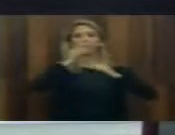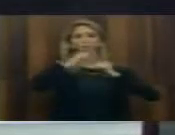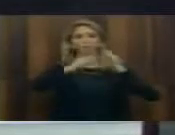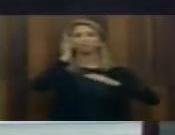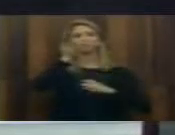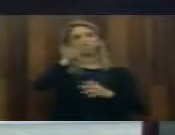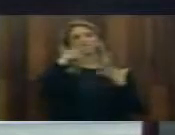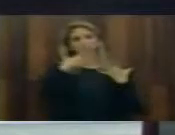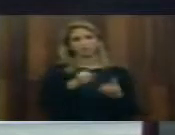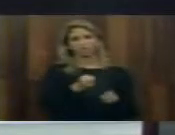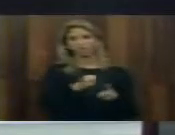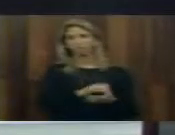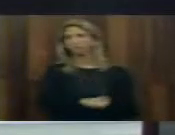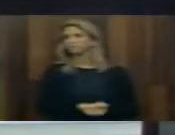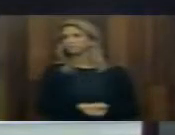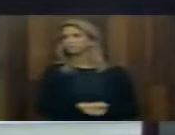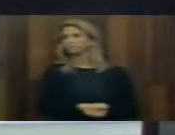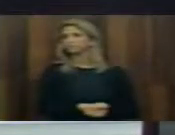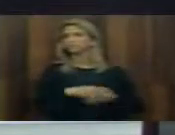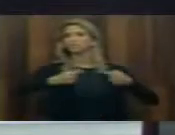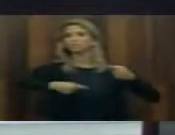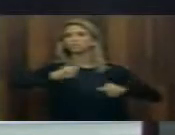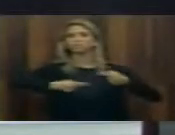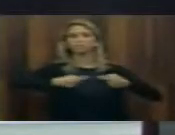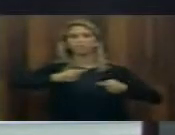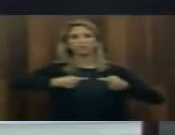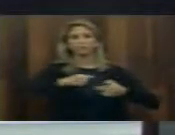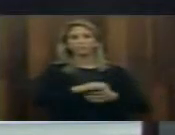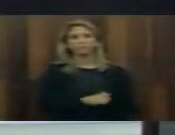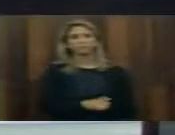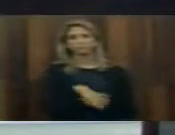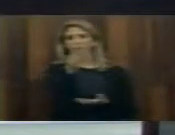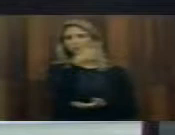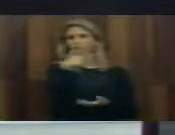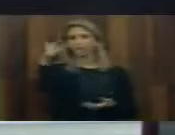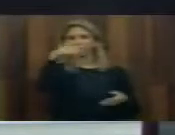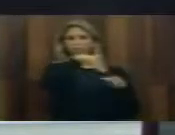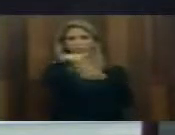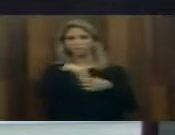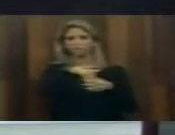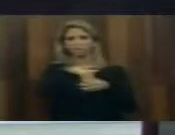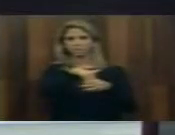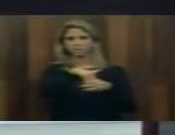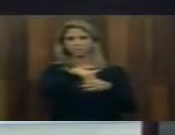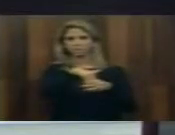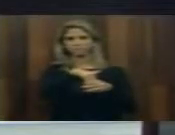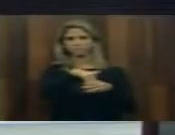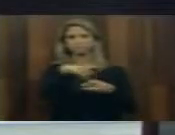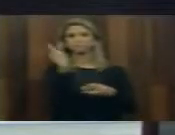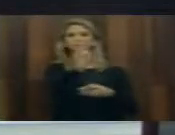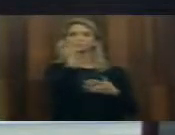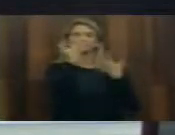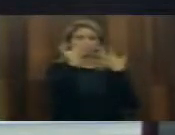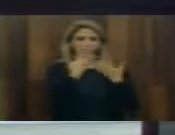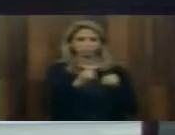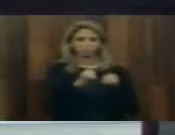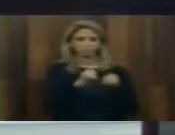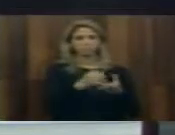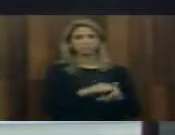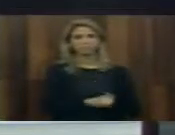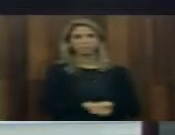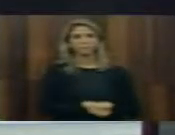parecer favorável. Em discussão, parecer. Não havendo quem queira discutir, em votação, os favoráveis permaneçam como